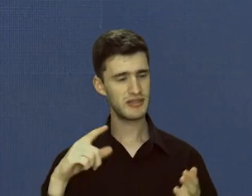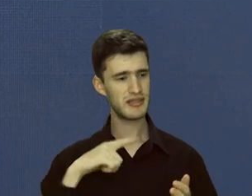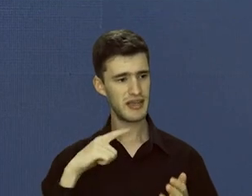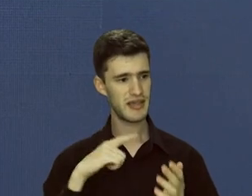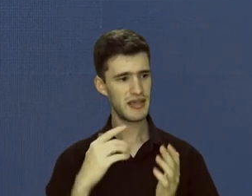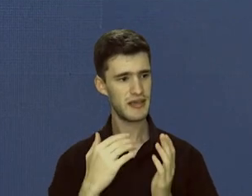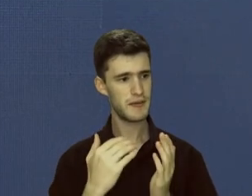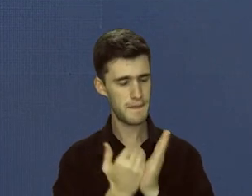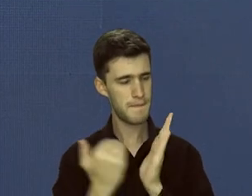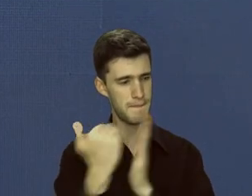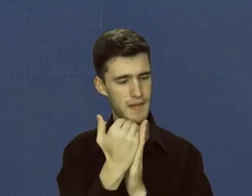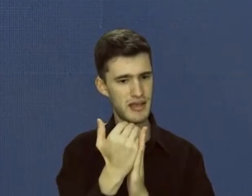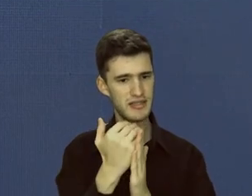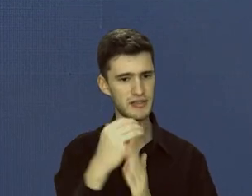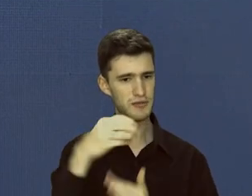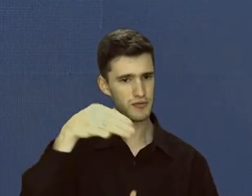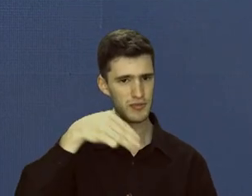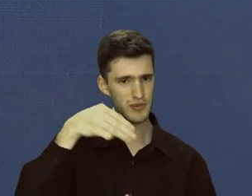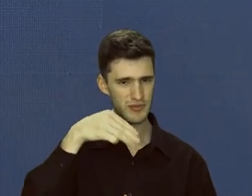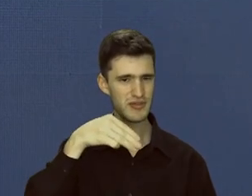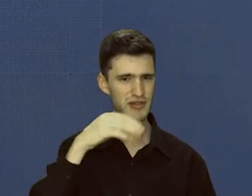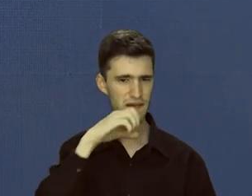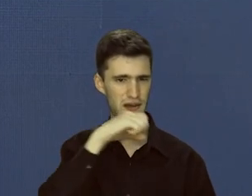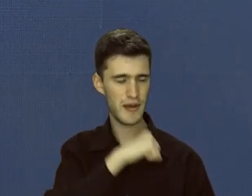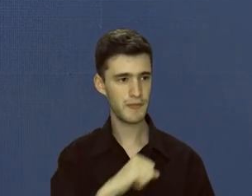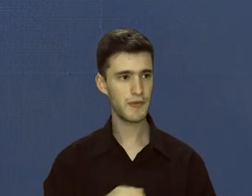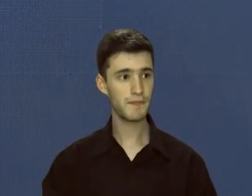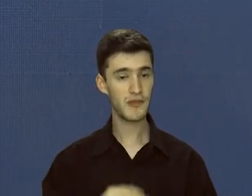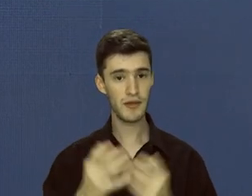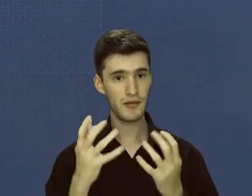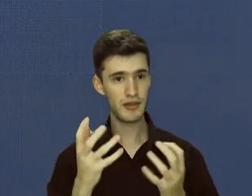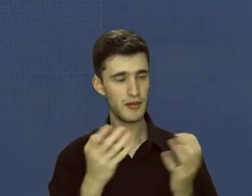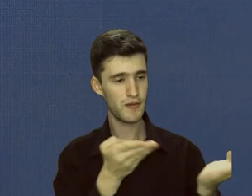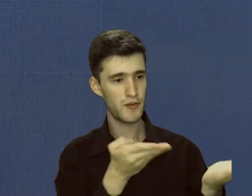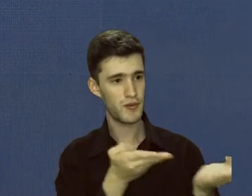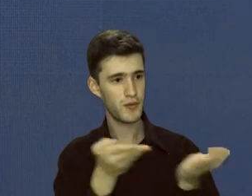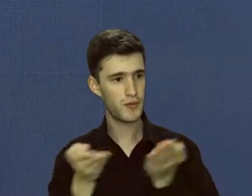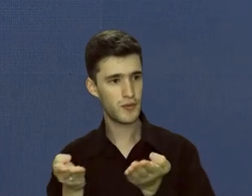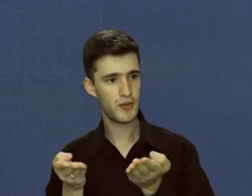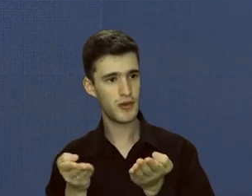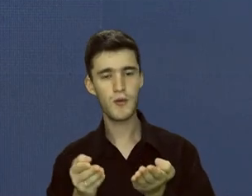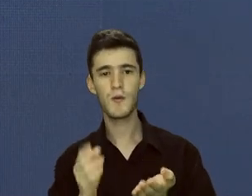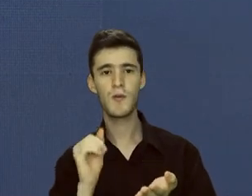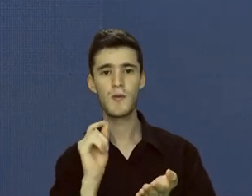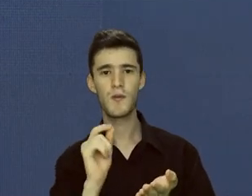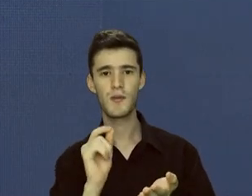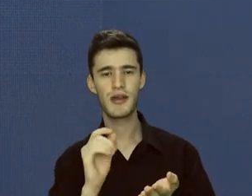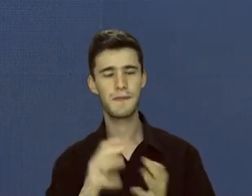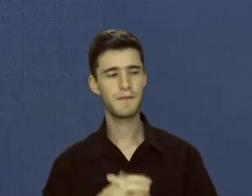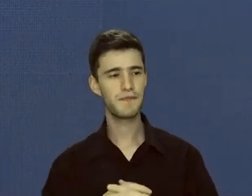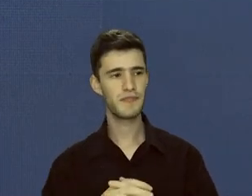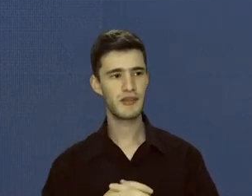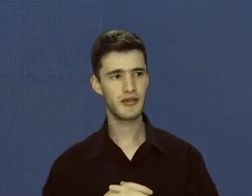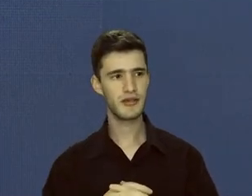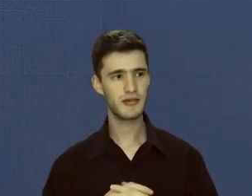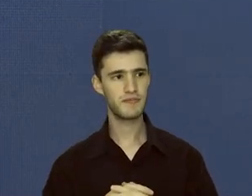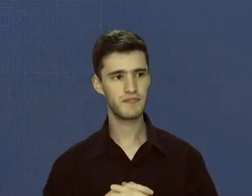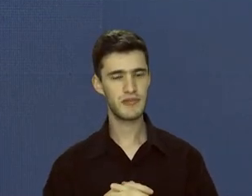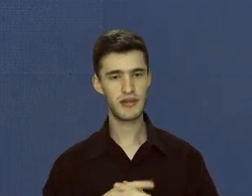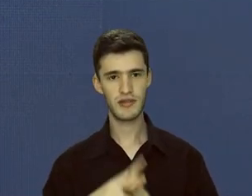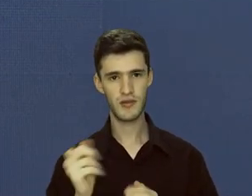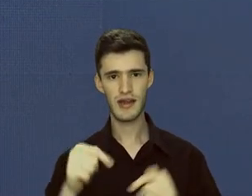queria convidá-los para né talvez amarrando um pouco que a gente conseguiu discutir aqui